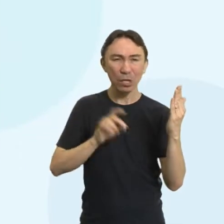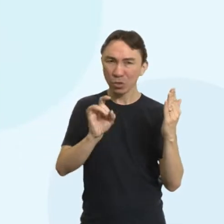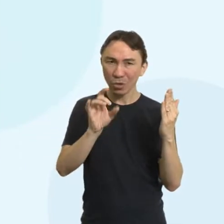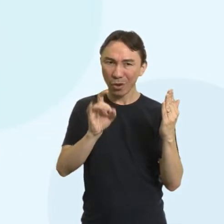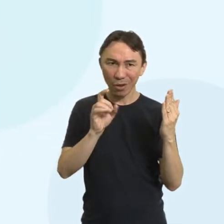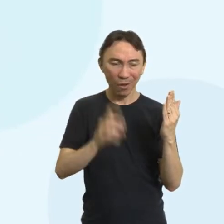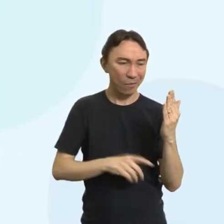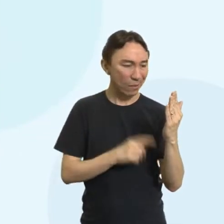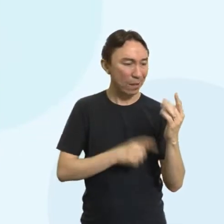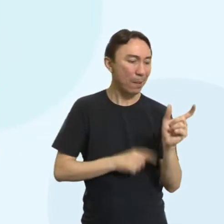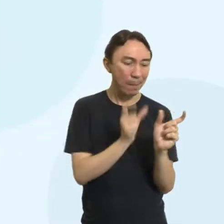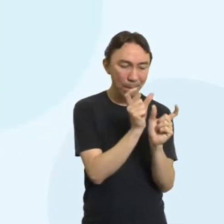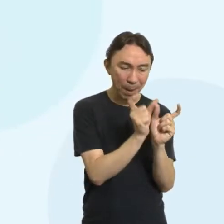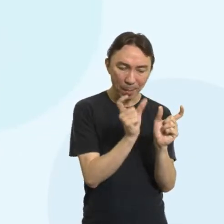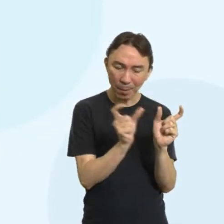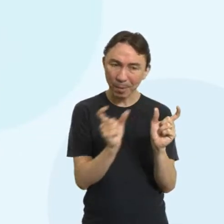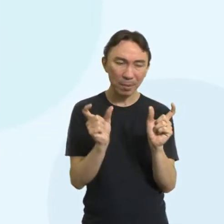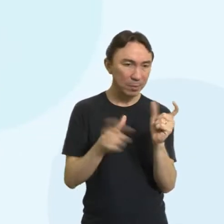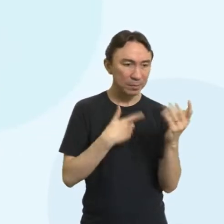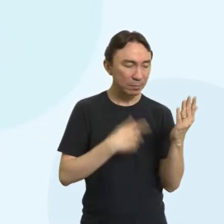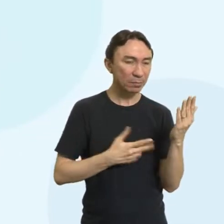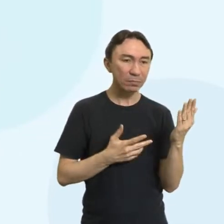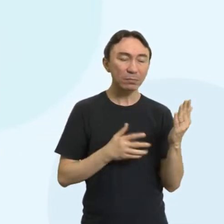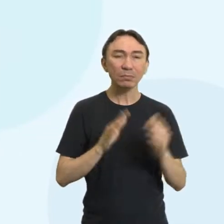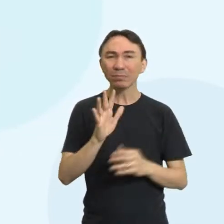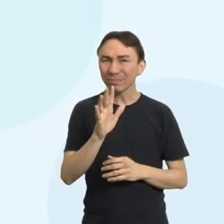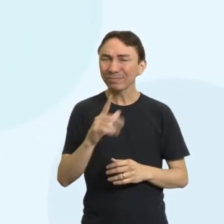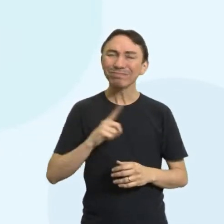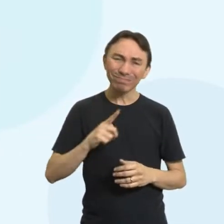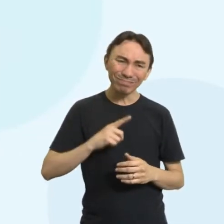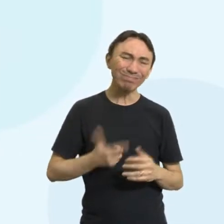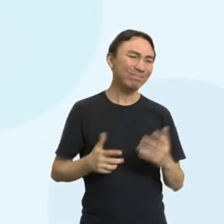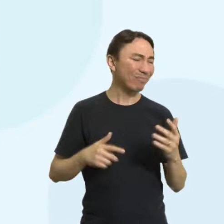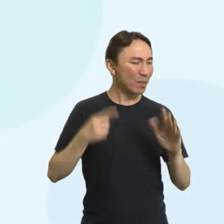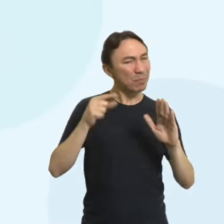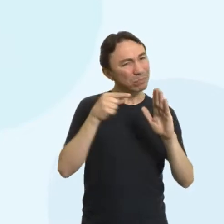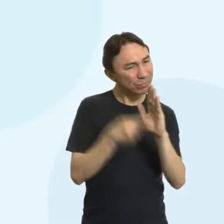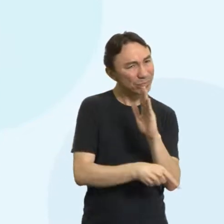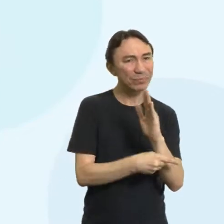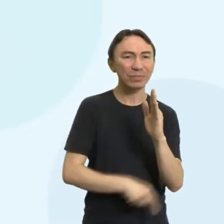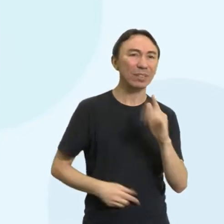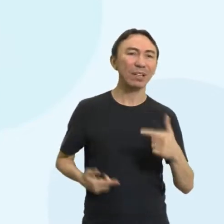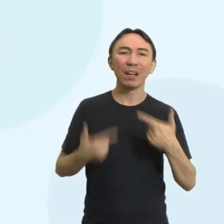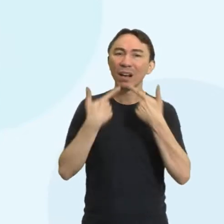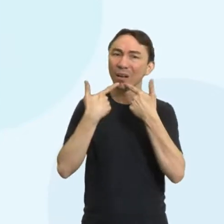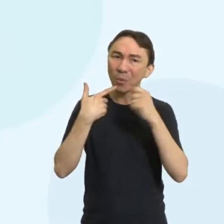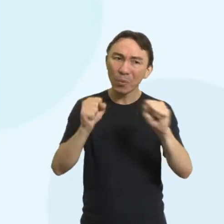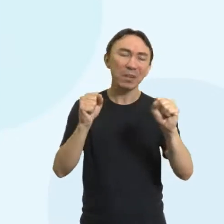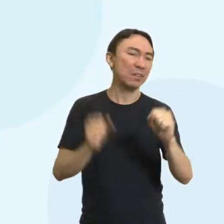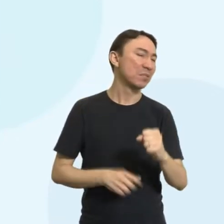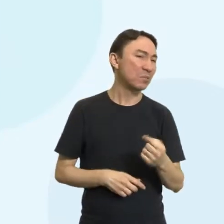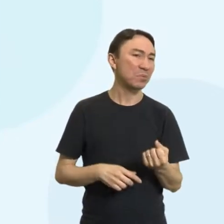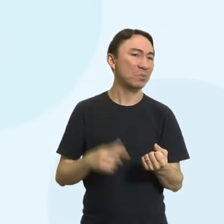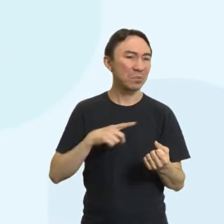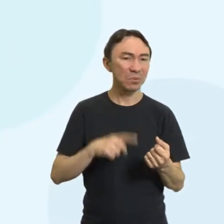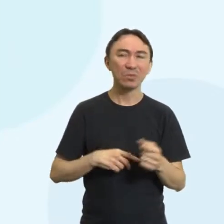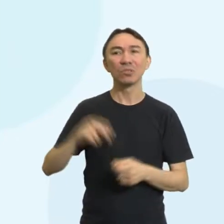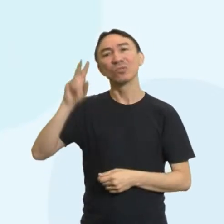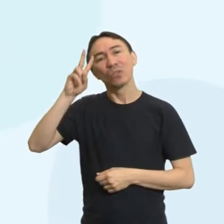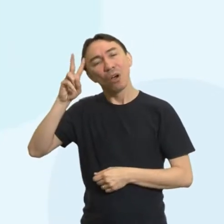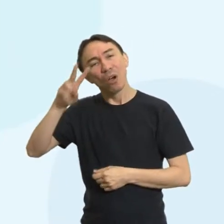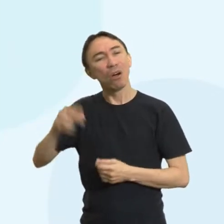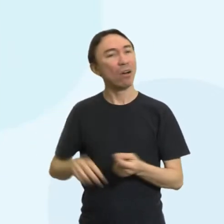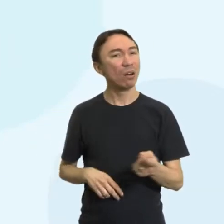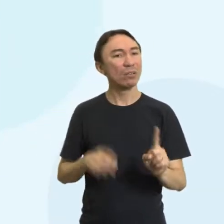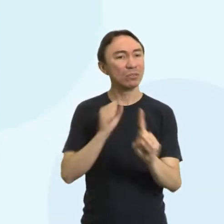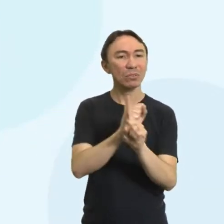mais complexo, que envolve elementos linguísticos, semióticos, históricos, sociais. Então, vai muito